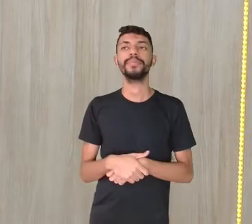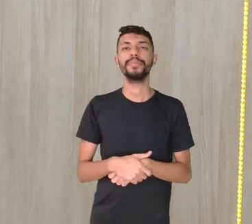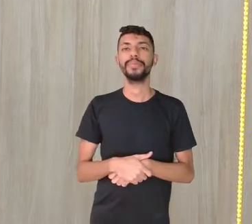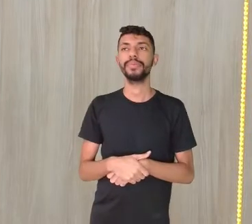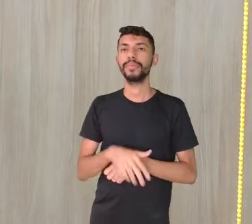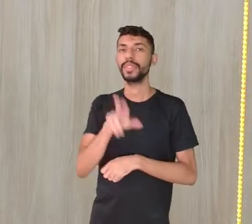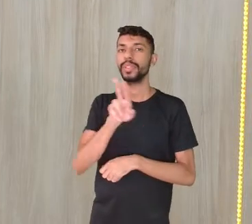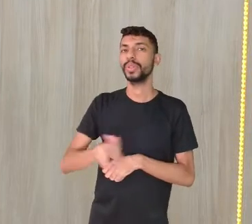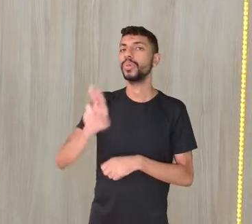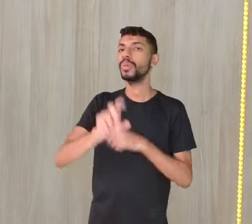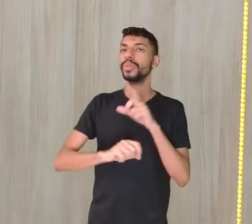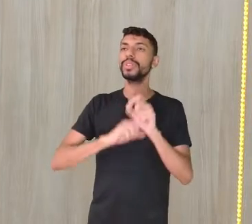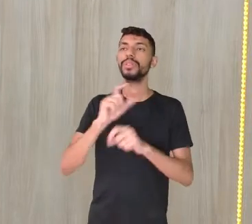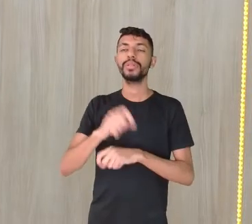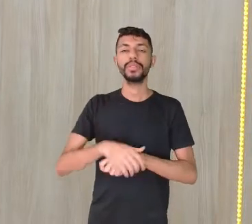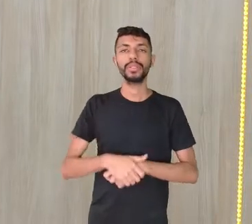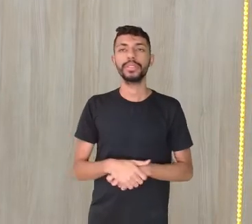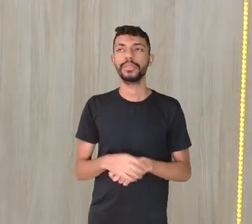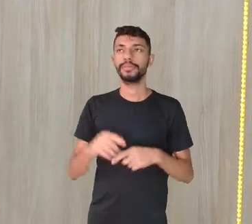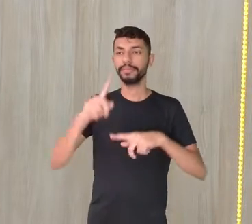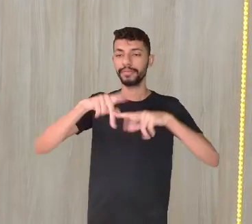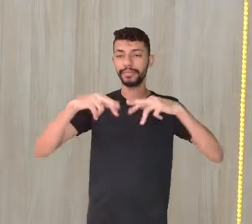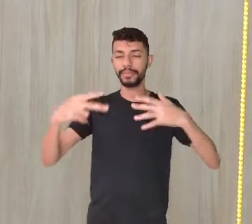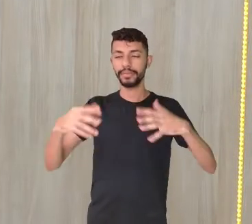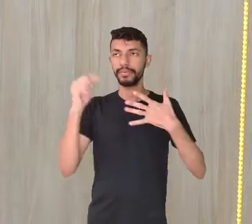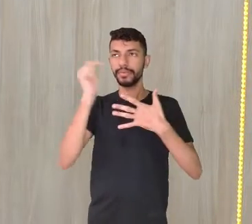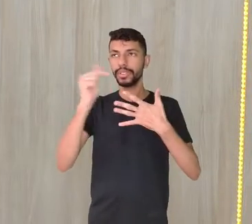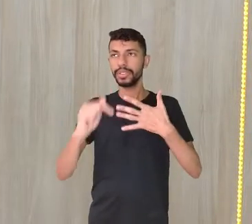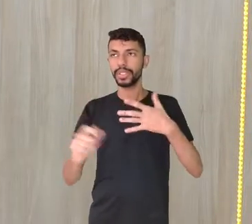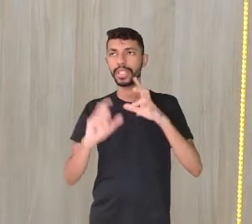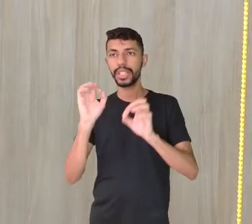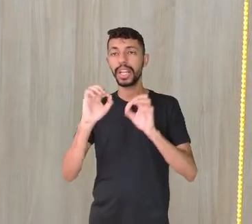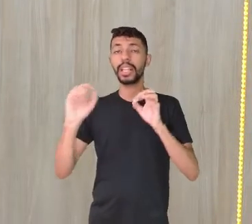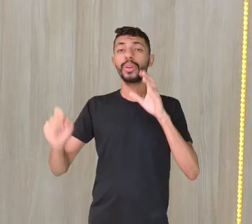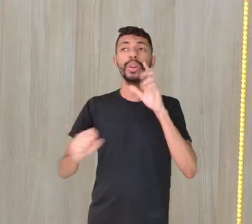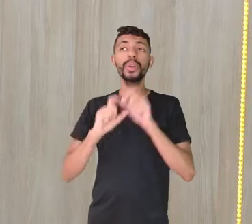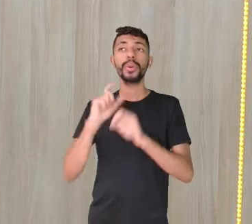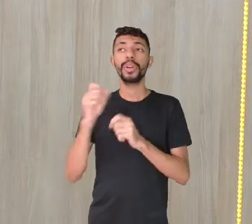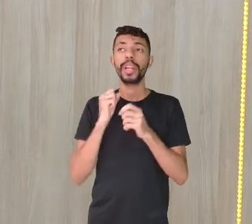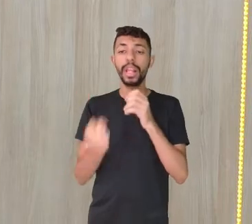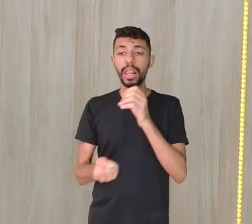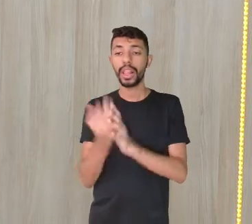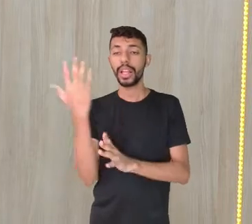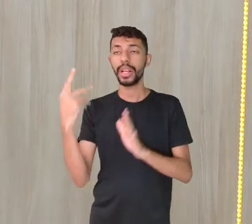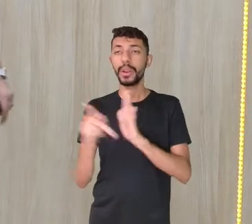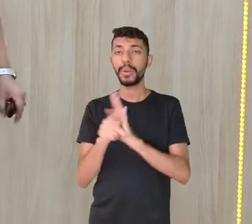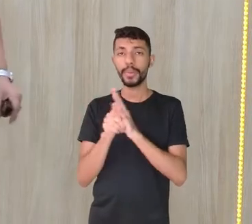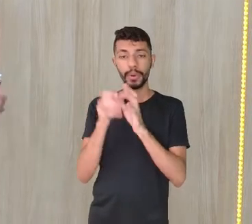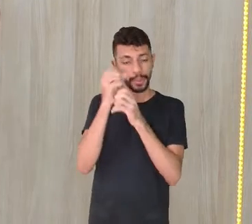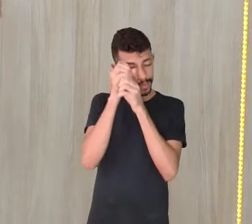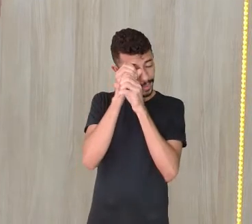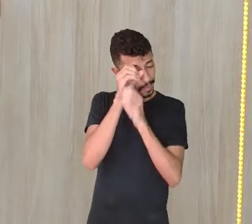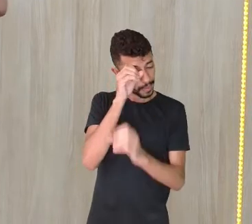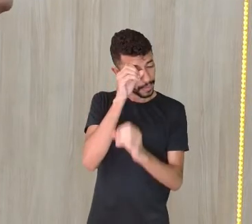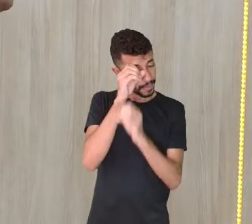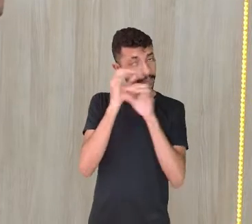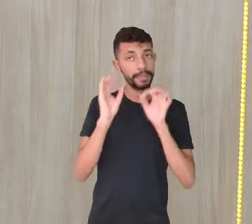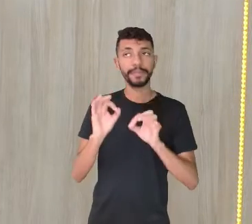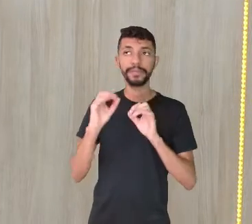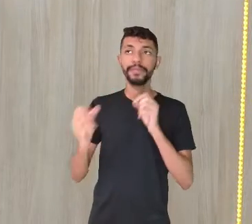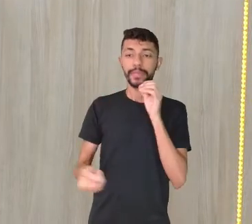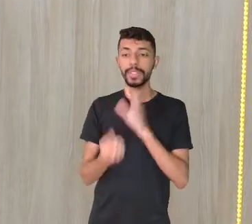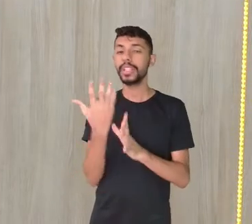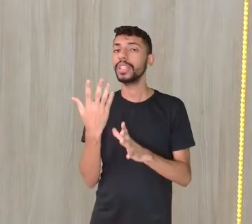pegam os equipamentos e eles montam, todos esses microscópios são montados por eles. Né? Eles